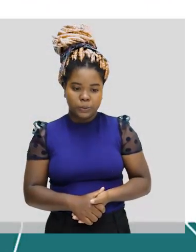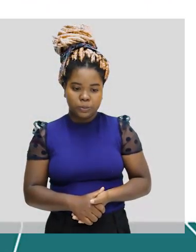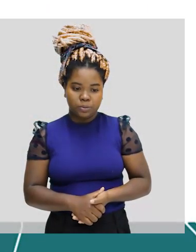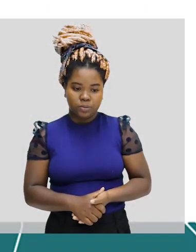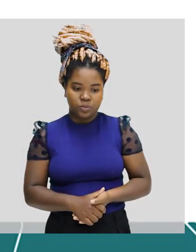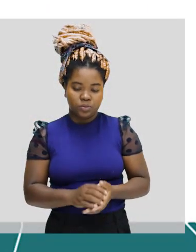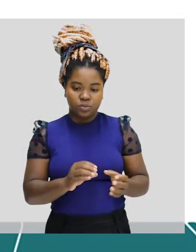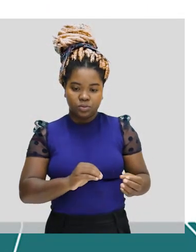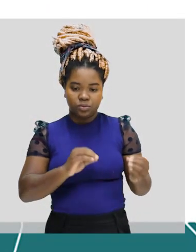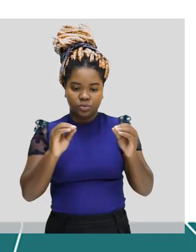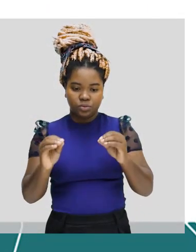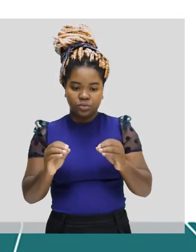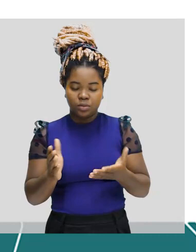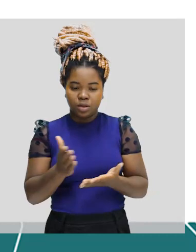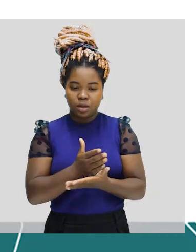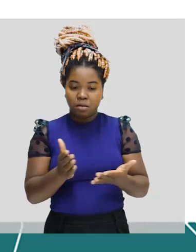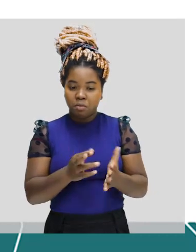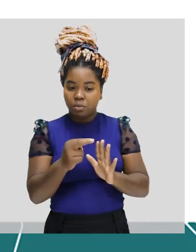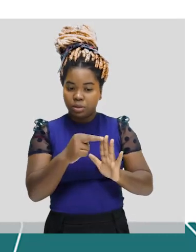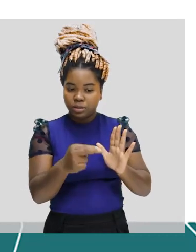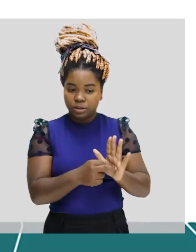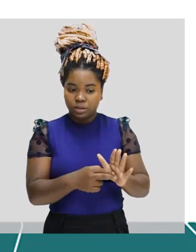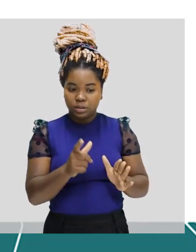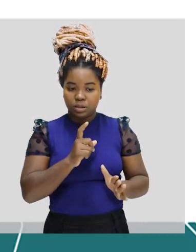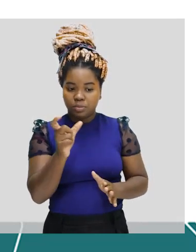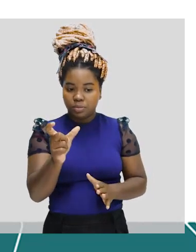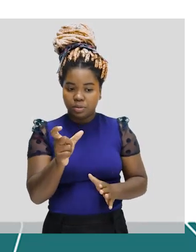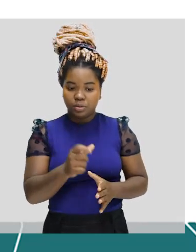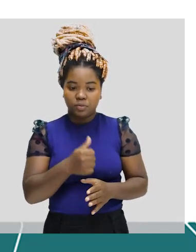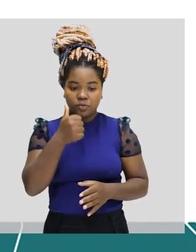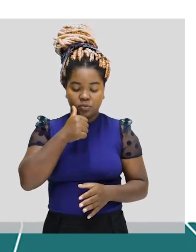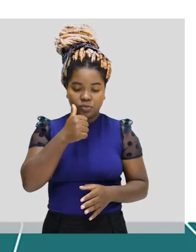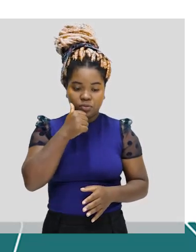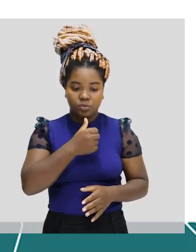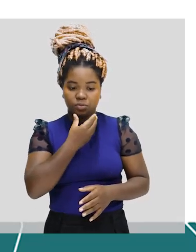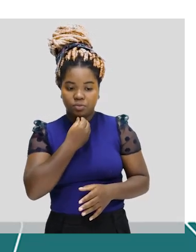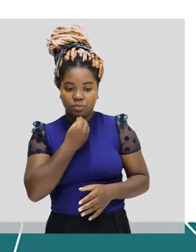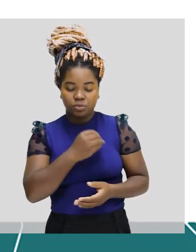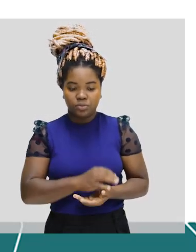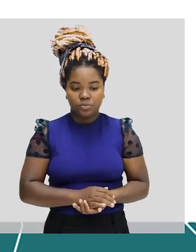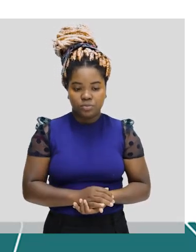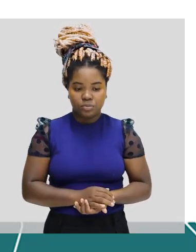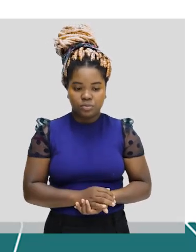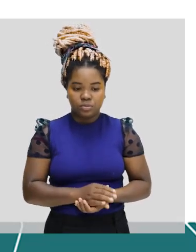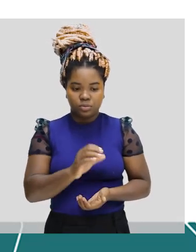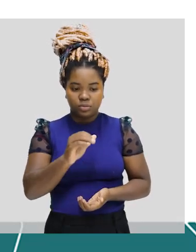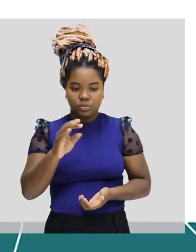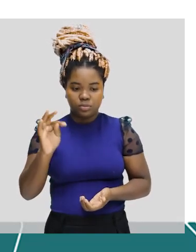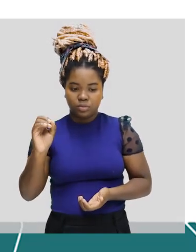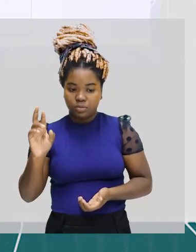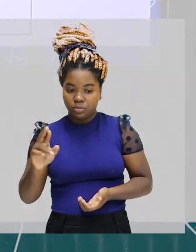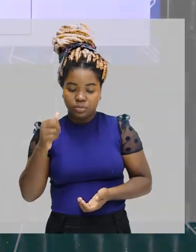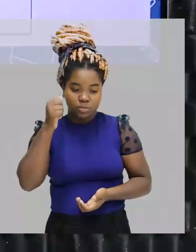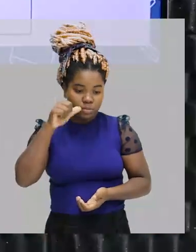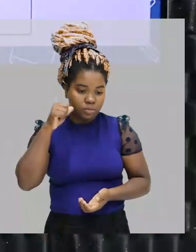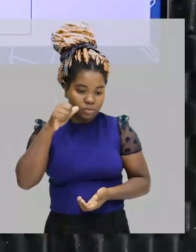aqui, como eu mencionei, algumas exceções em que você tem a palavra masculina e a palavra feminina. Actor é o